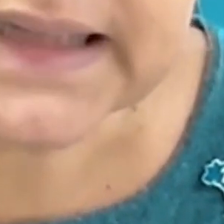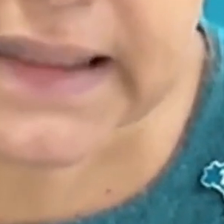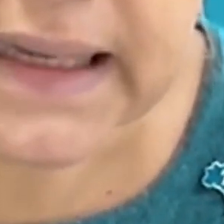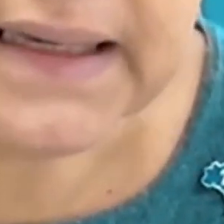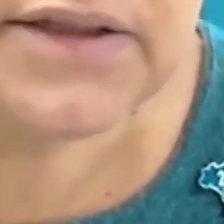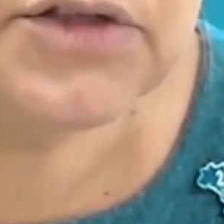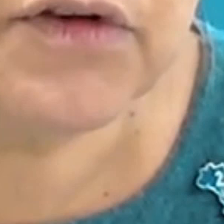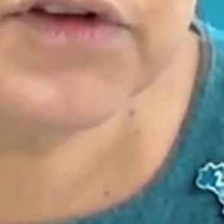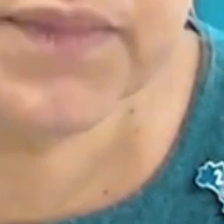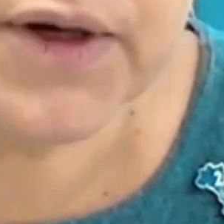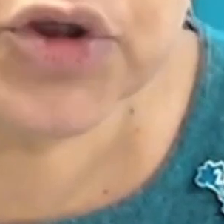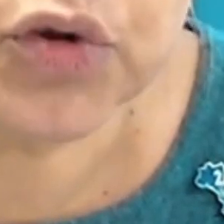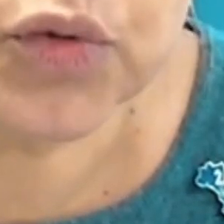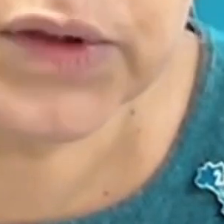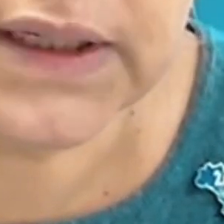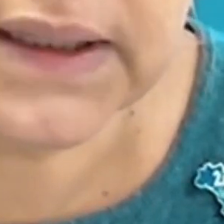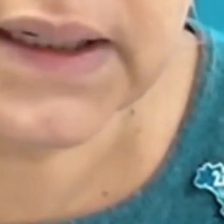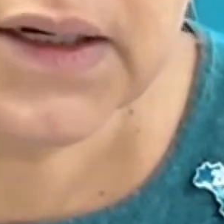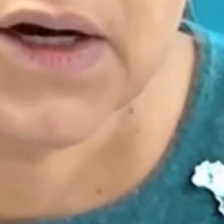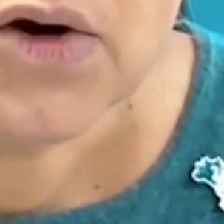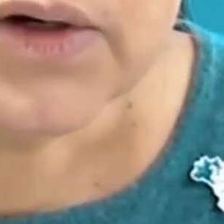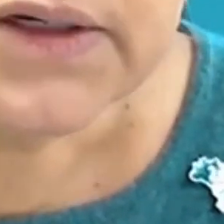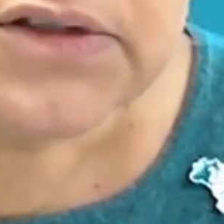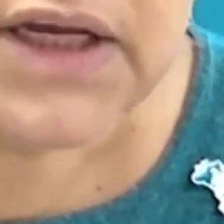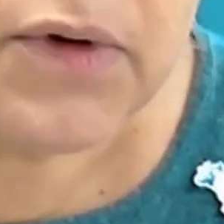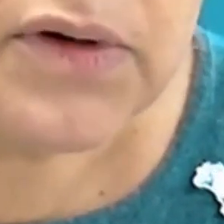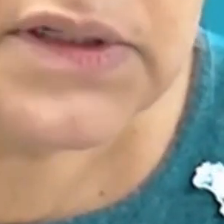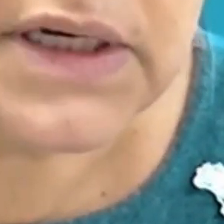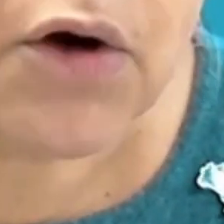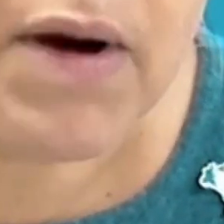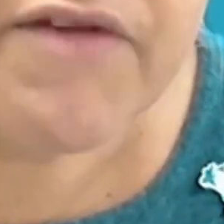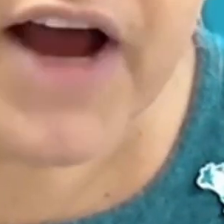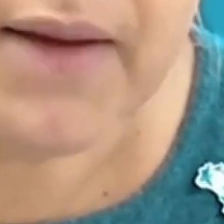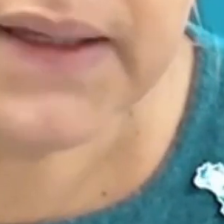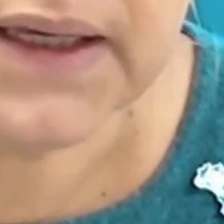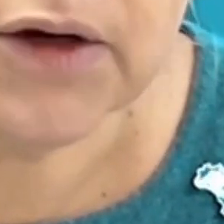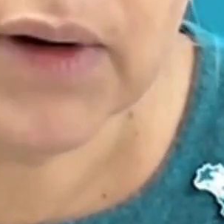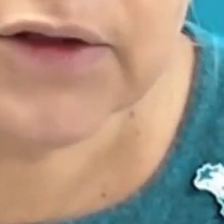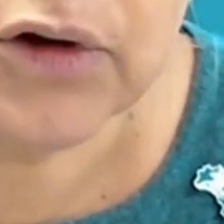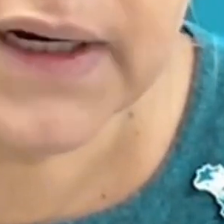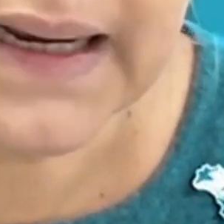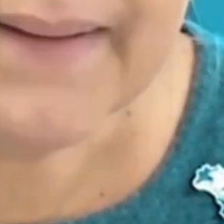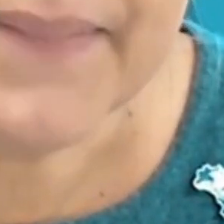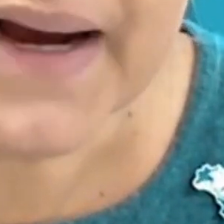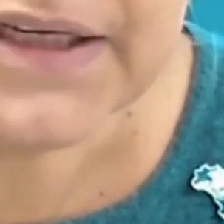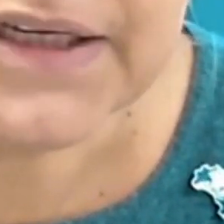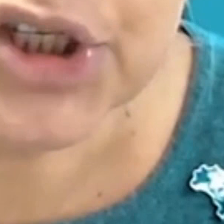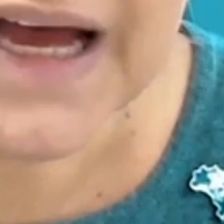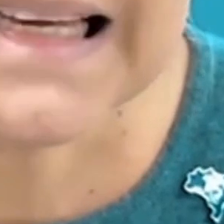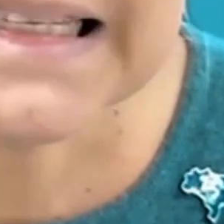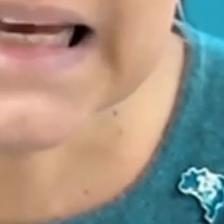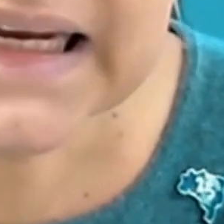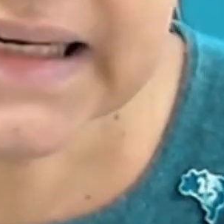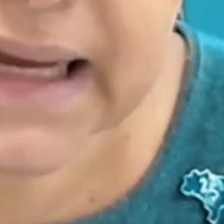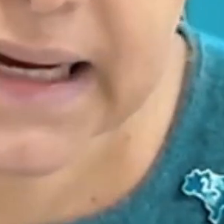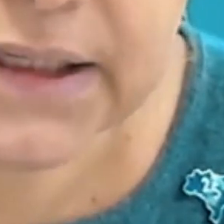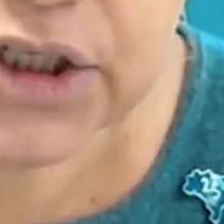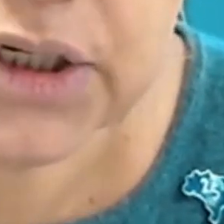apresentação da vacina da dengue, desenvolvida pelo Instituto Butantan, o que nos demonstra como uma ferramenta regulatória capaz de